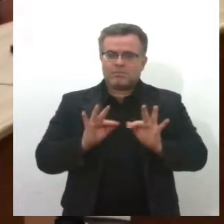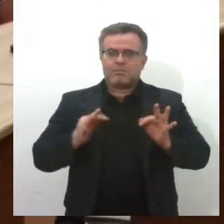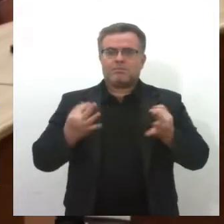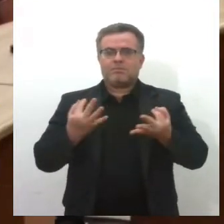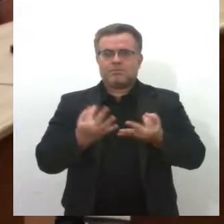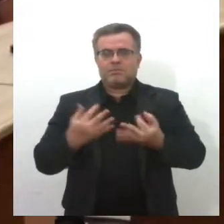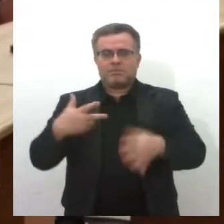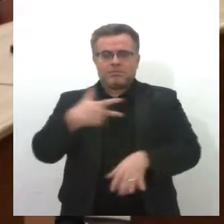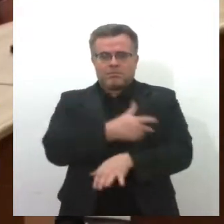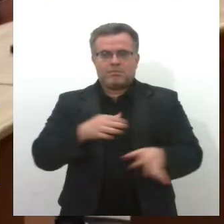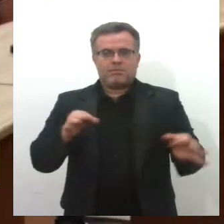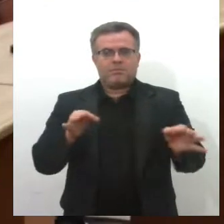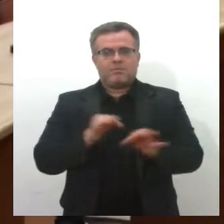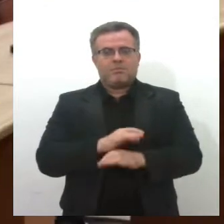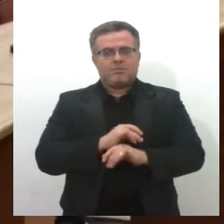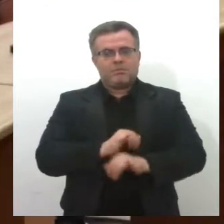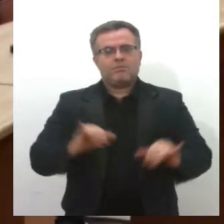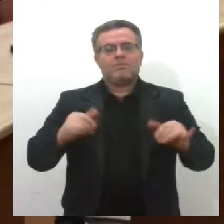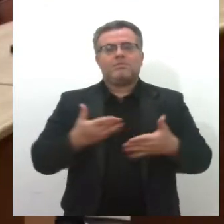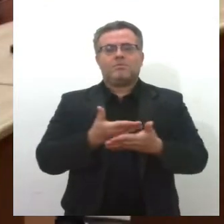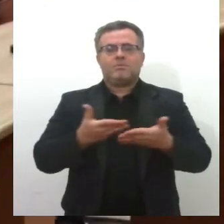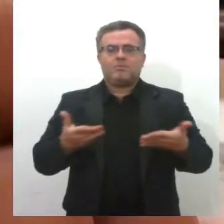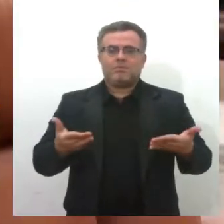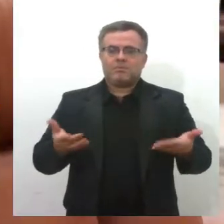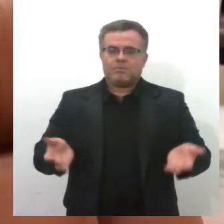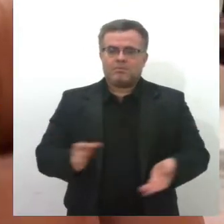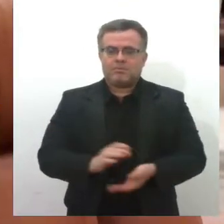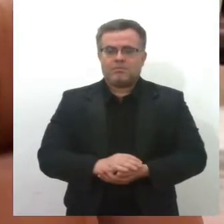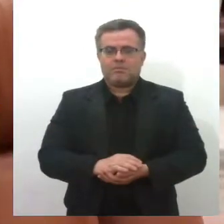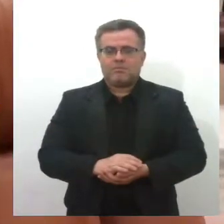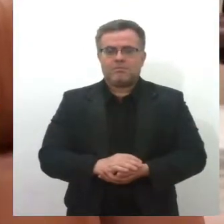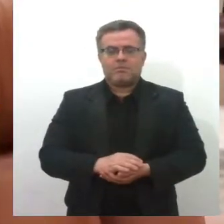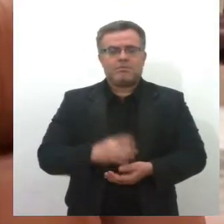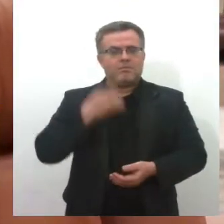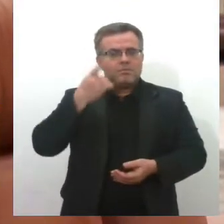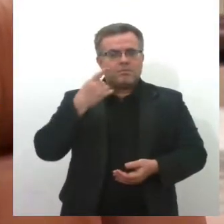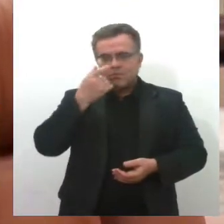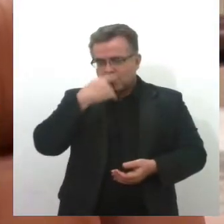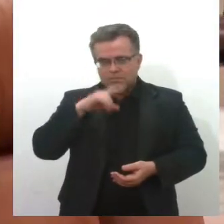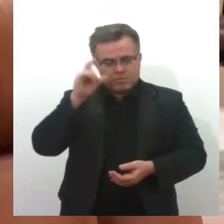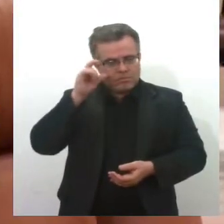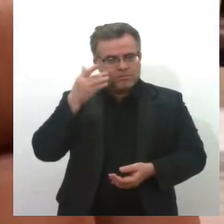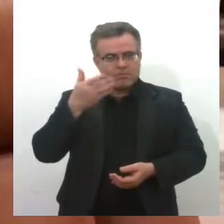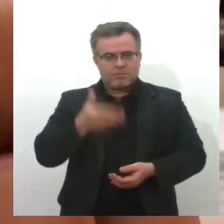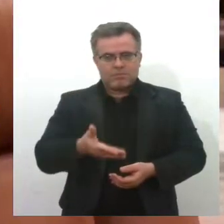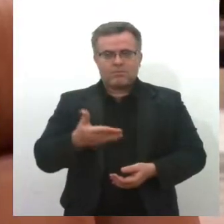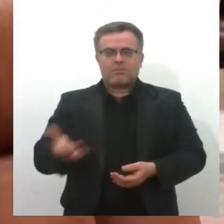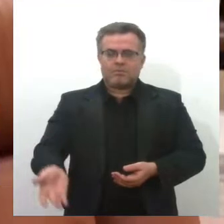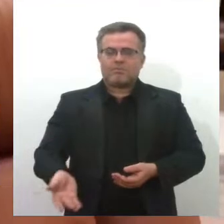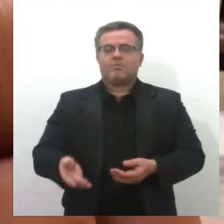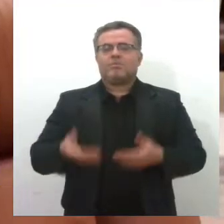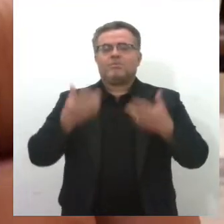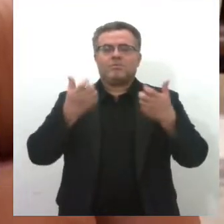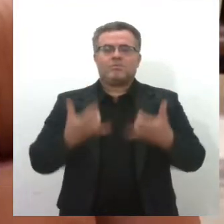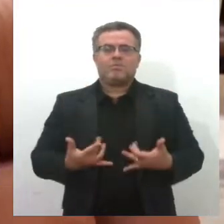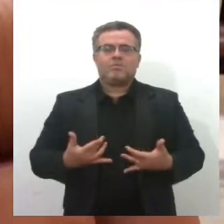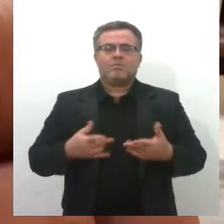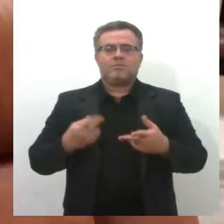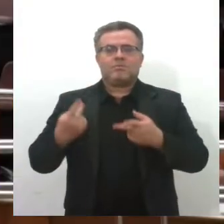vacinada. Essa é a grande motivação nesse momento. O deputado estadual Jorge Passos, do Cidadania, falou sobre a visita